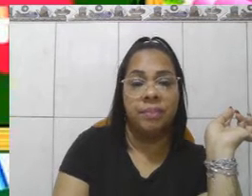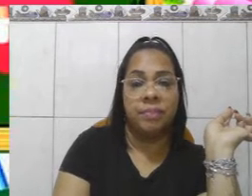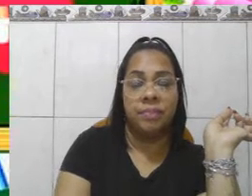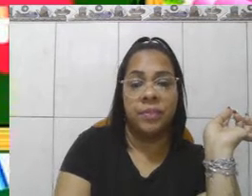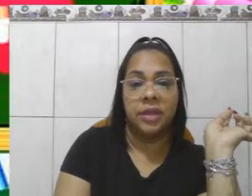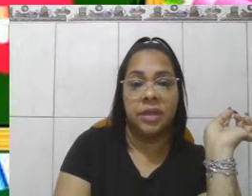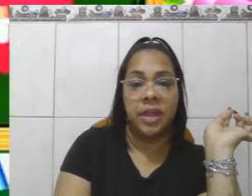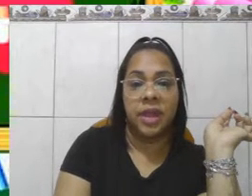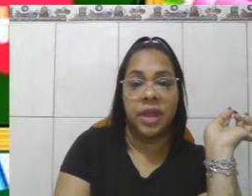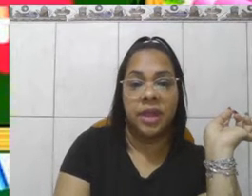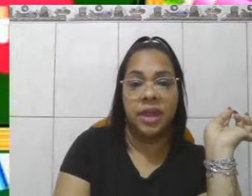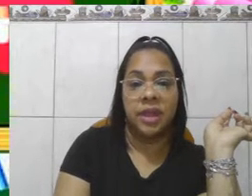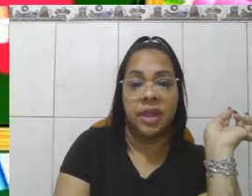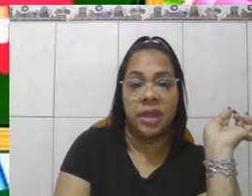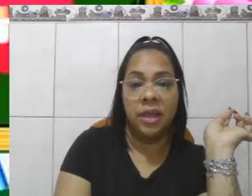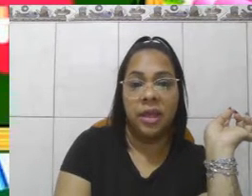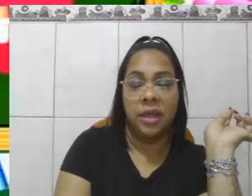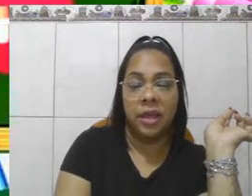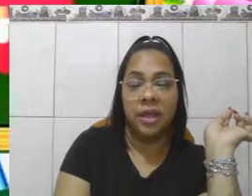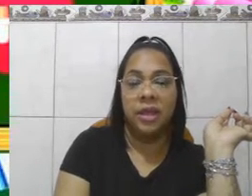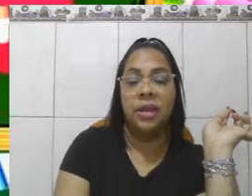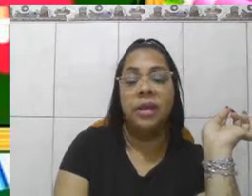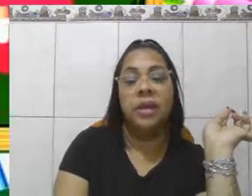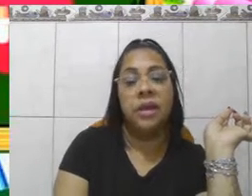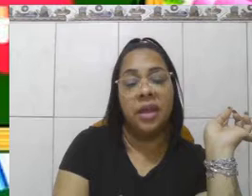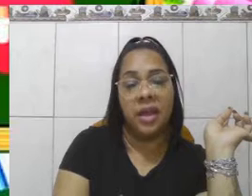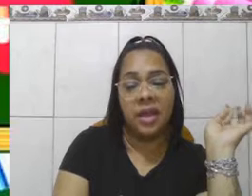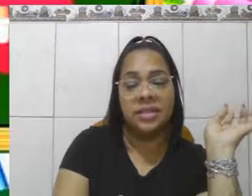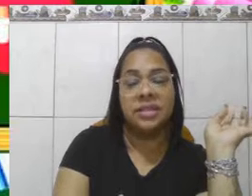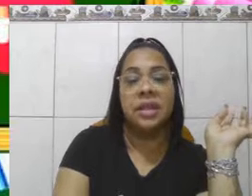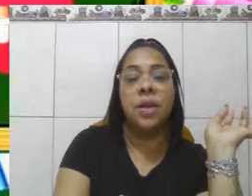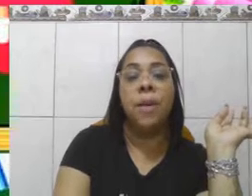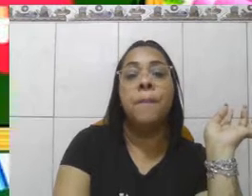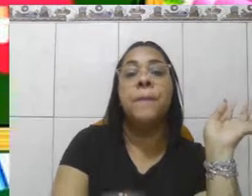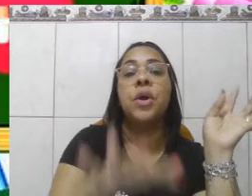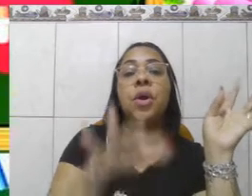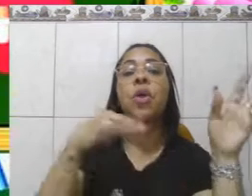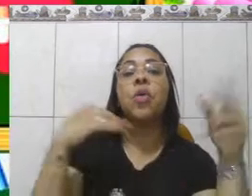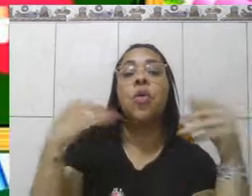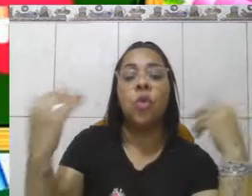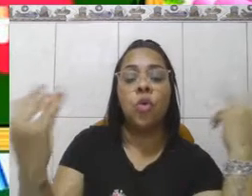P, R, E, S.